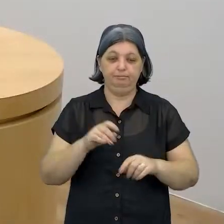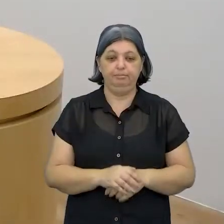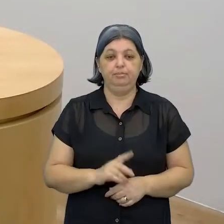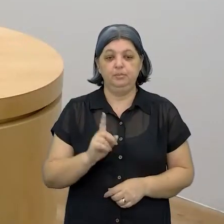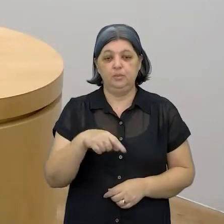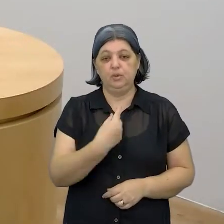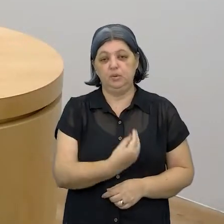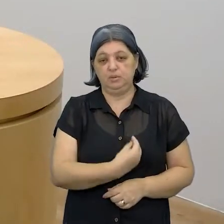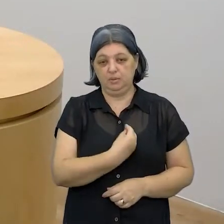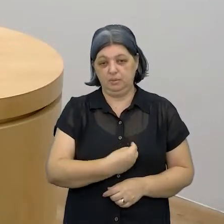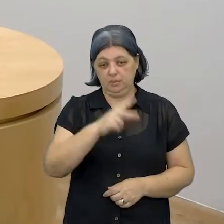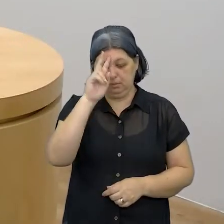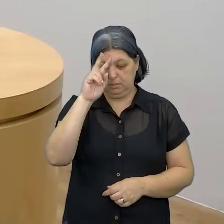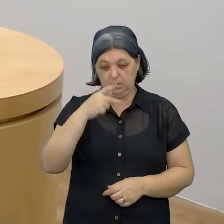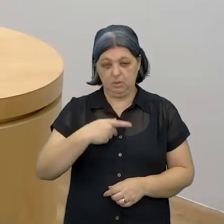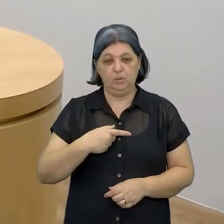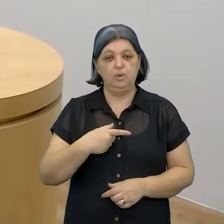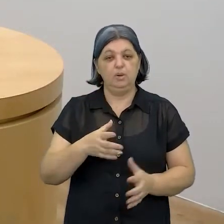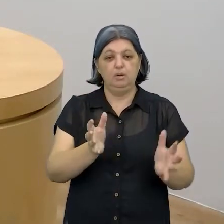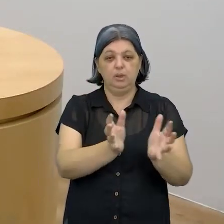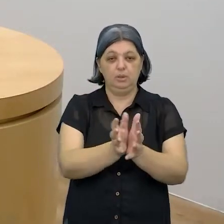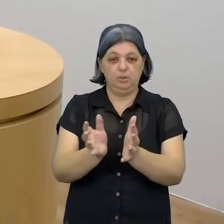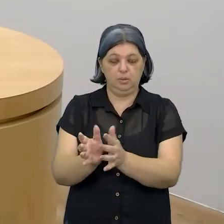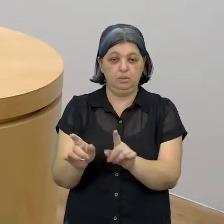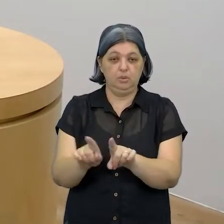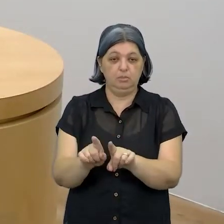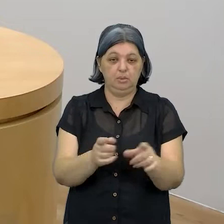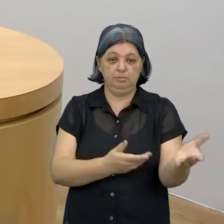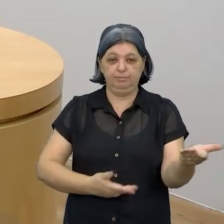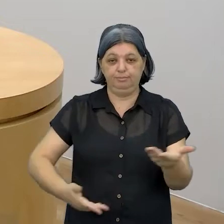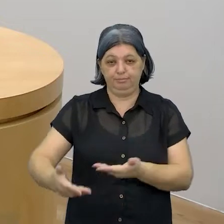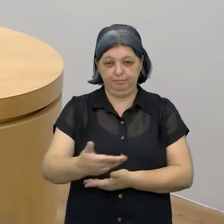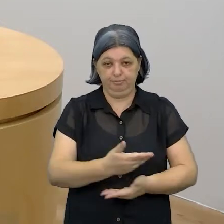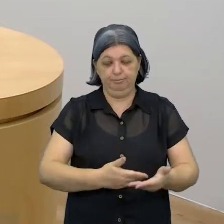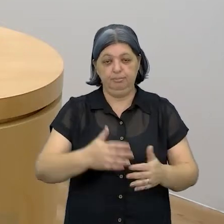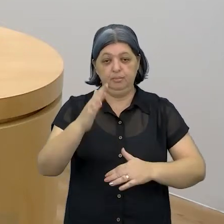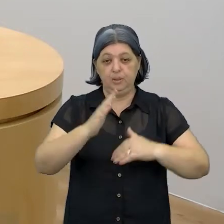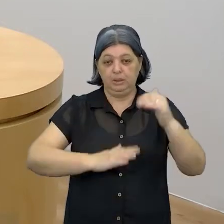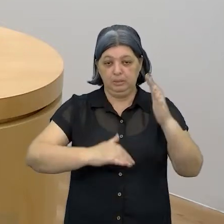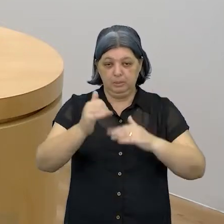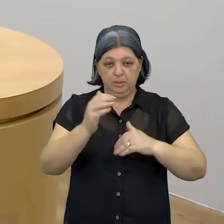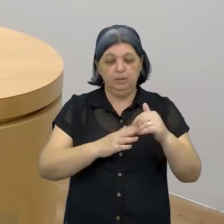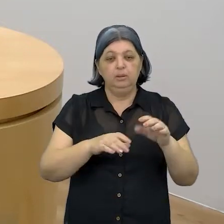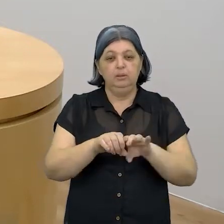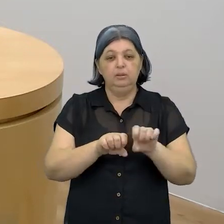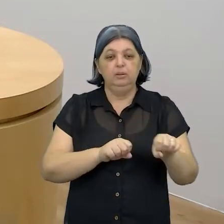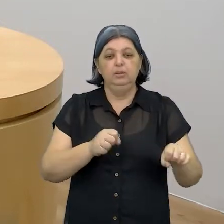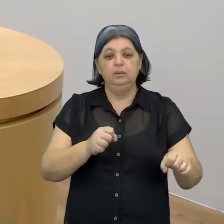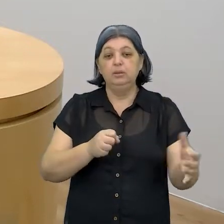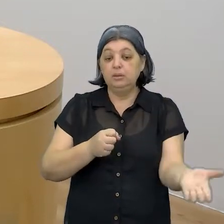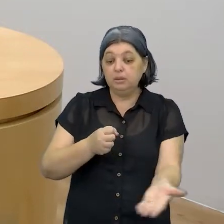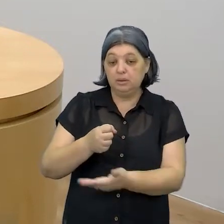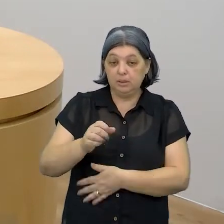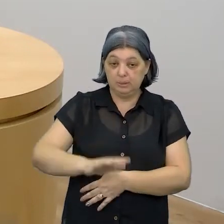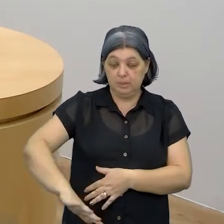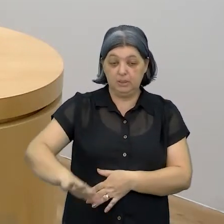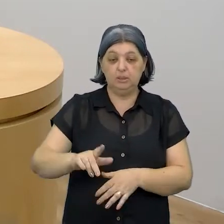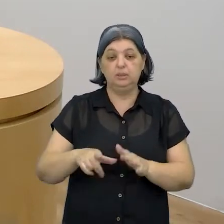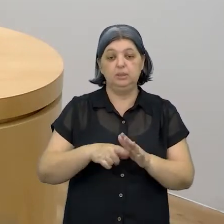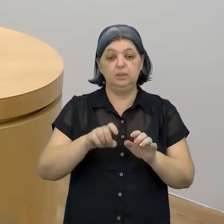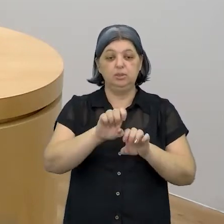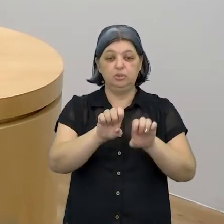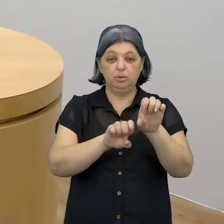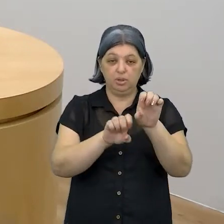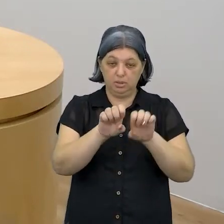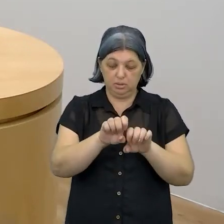vida pessoal e coletiva. Ao lado dessa habilidade de formação geral básica, a gente tem também uma habilidade de eixo